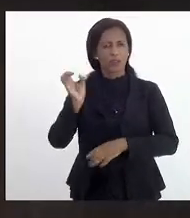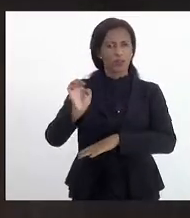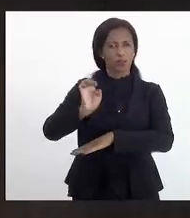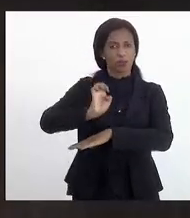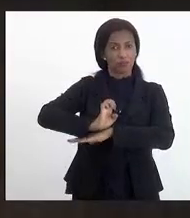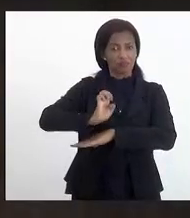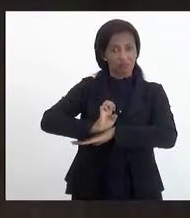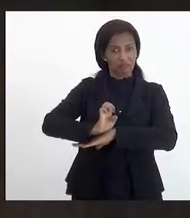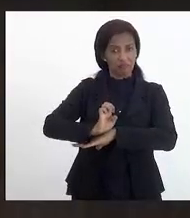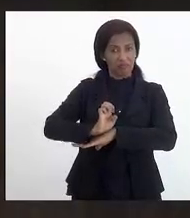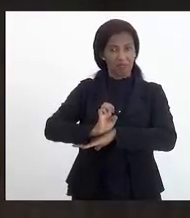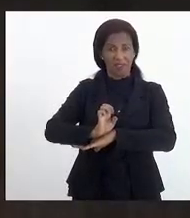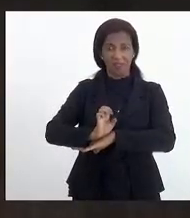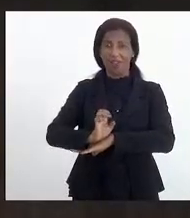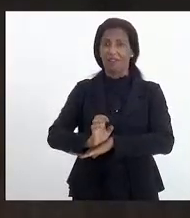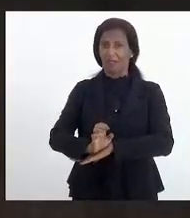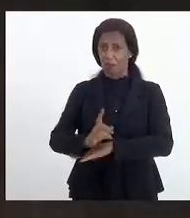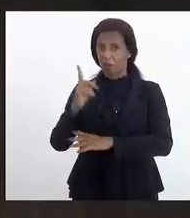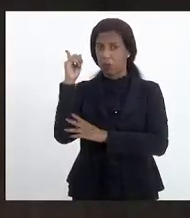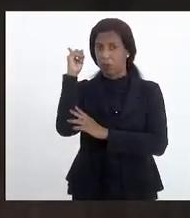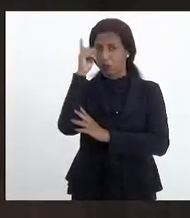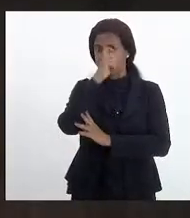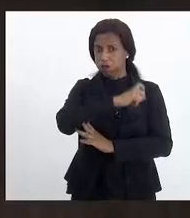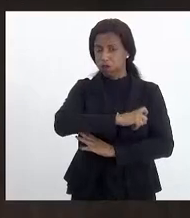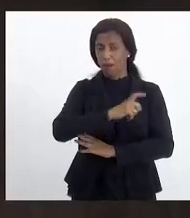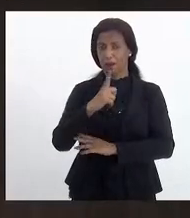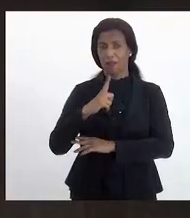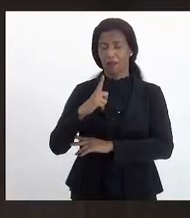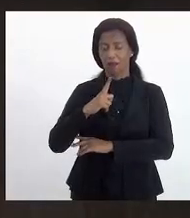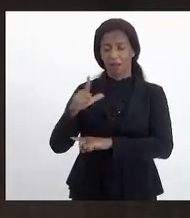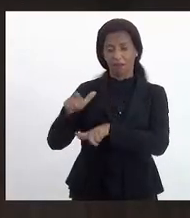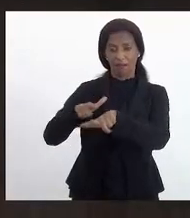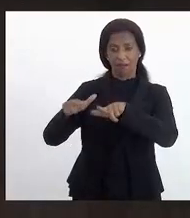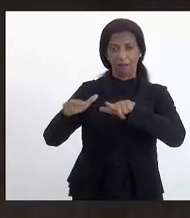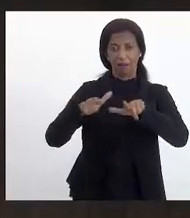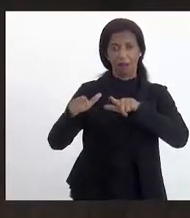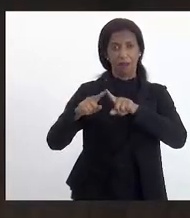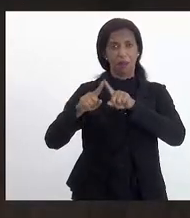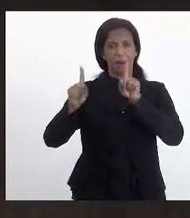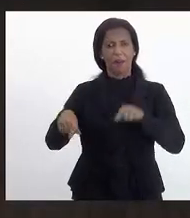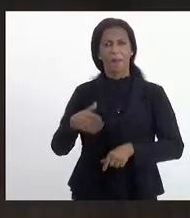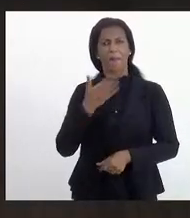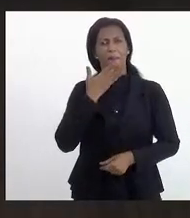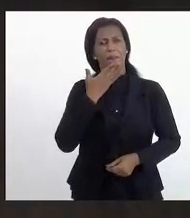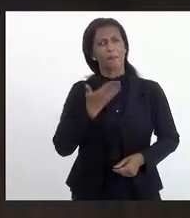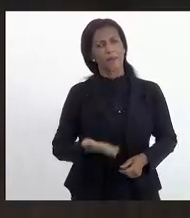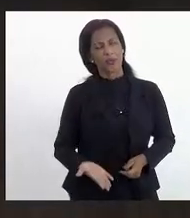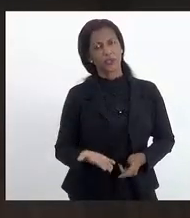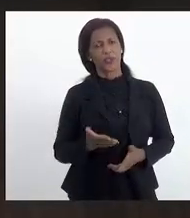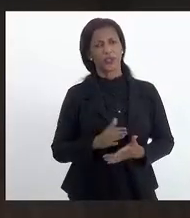Janeiro foi muito gritante, né? Ter servidor e servidora pública tendo que pedir